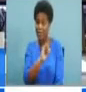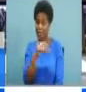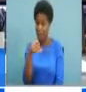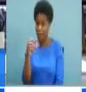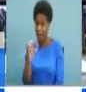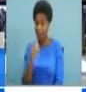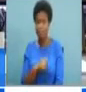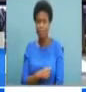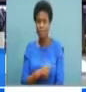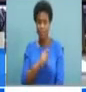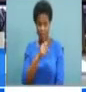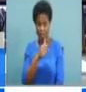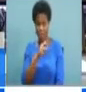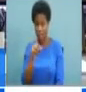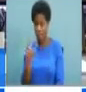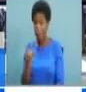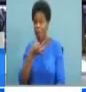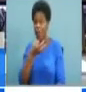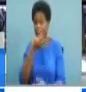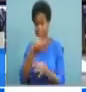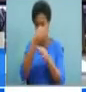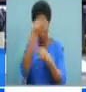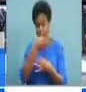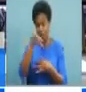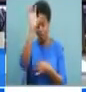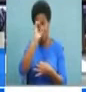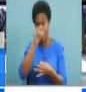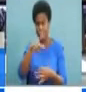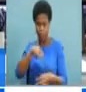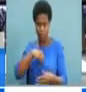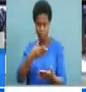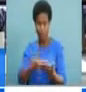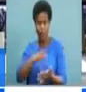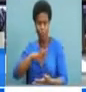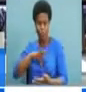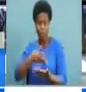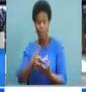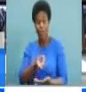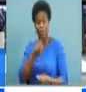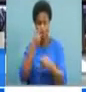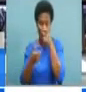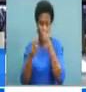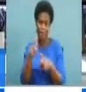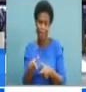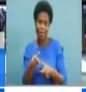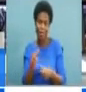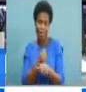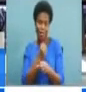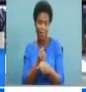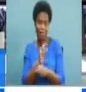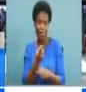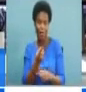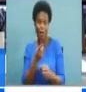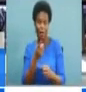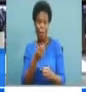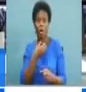IPC. Abrão Vicente, que falava justamente nesta cerimónia em que o governo condecorou estas 19 individualidades que trabalharam para a